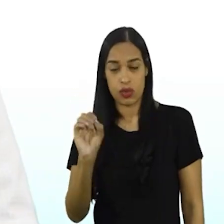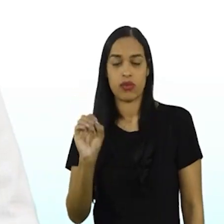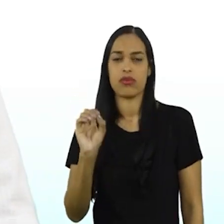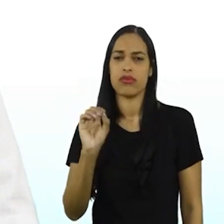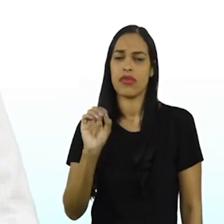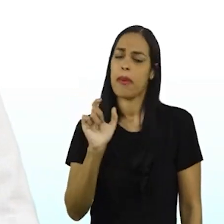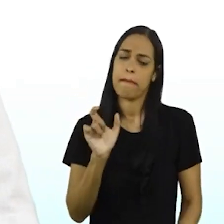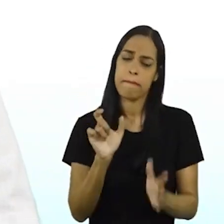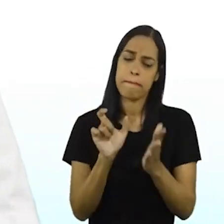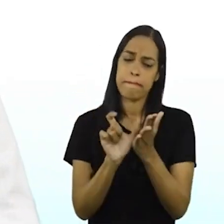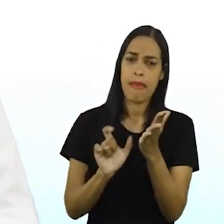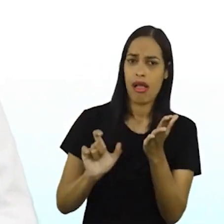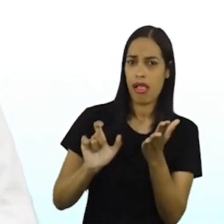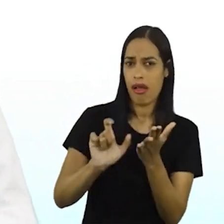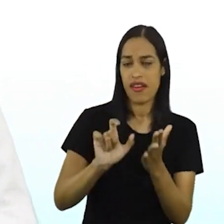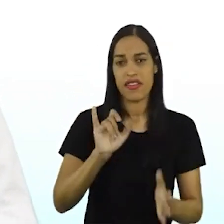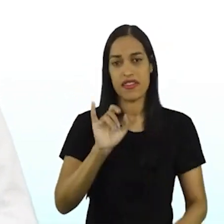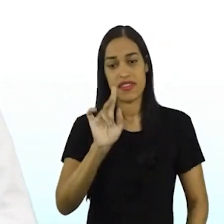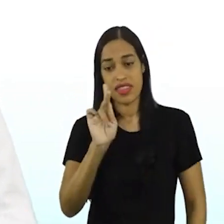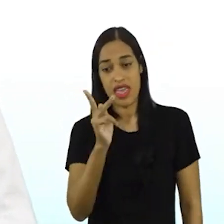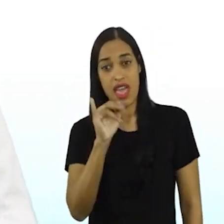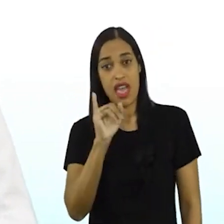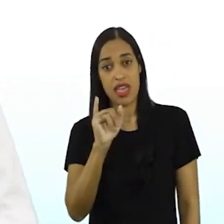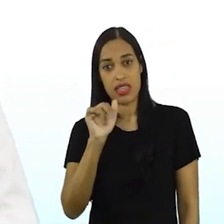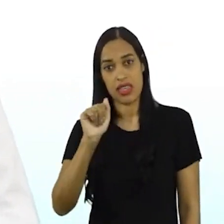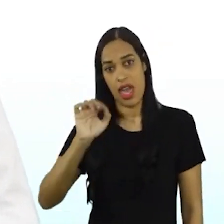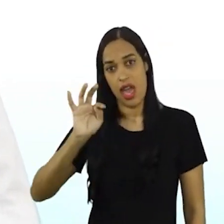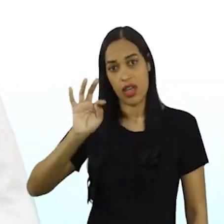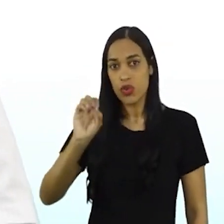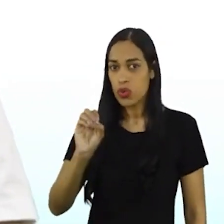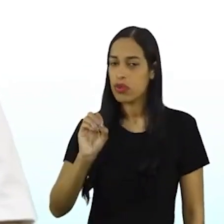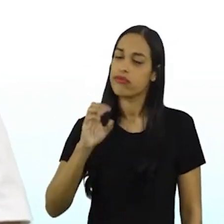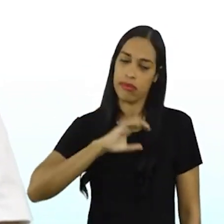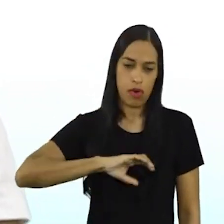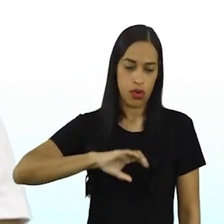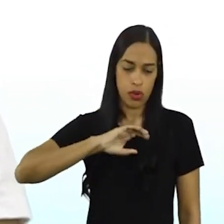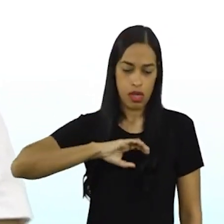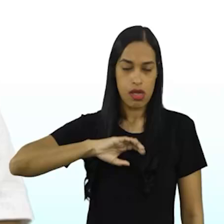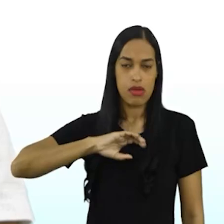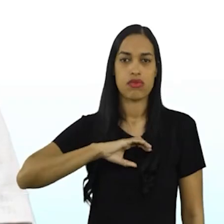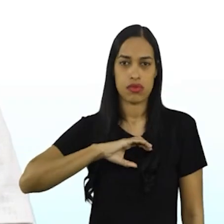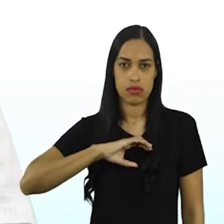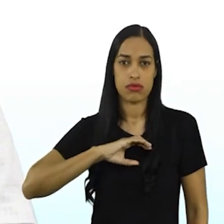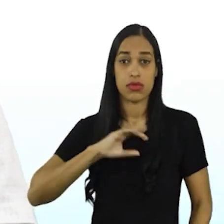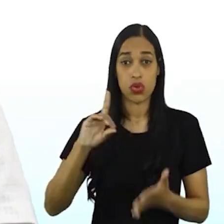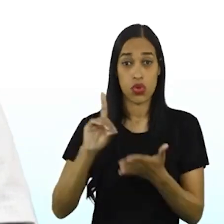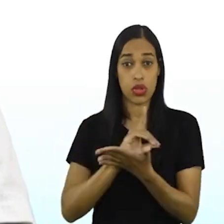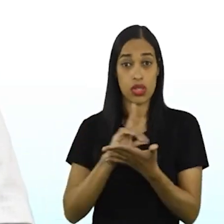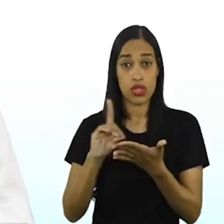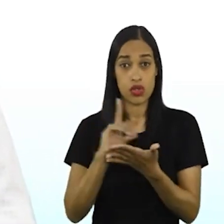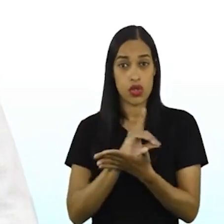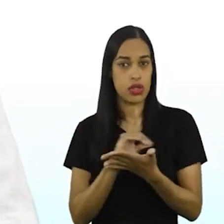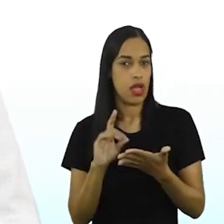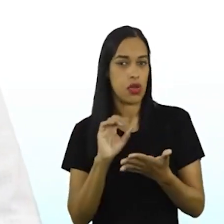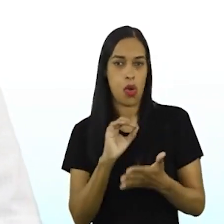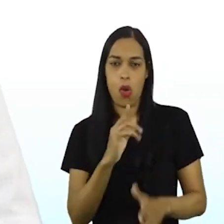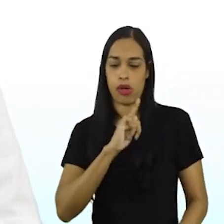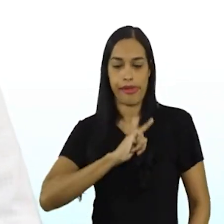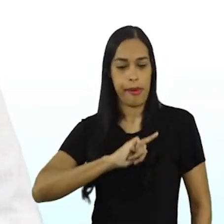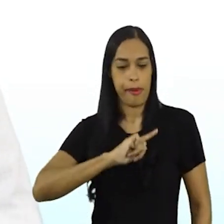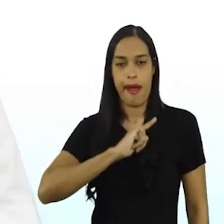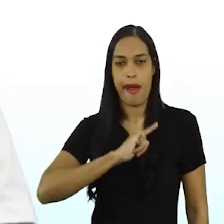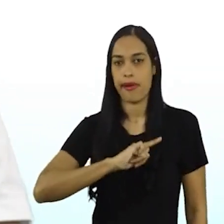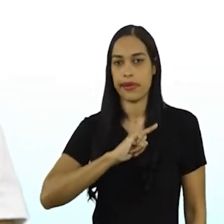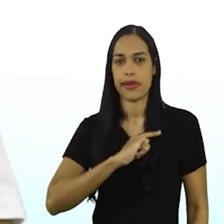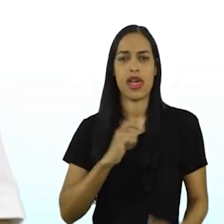hiato é uma palavra na língua portuguesa, e a partir do momento que no dicionário ou numa gramática, em uma